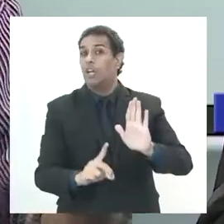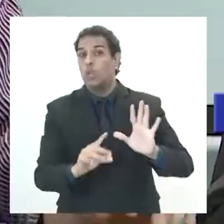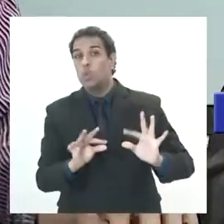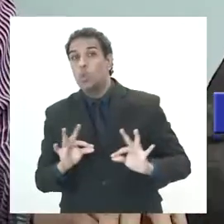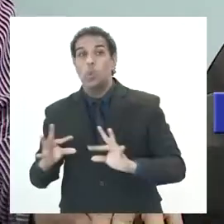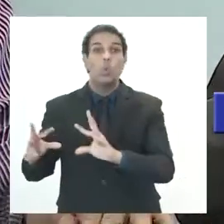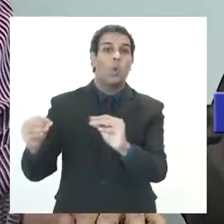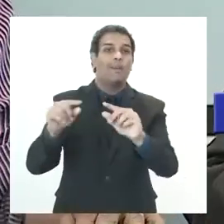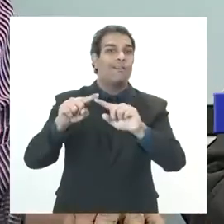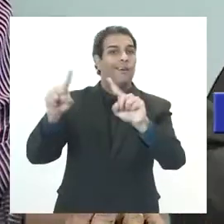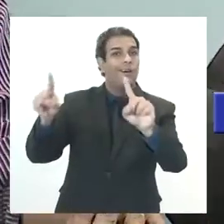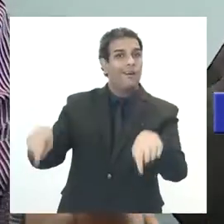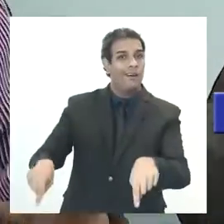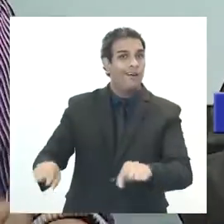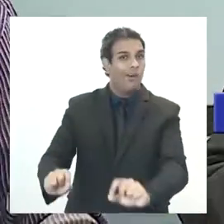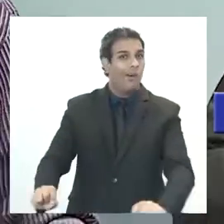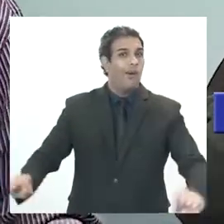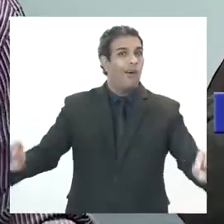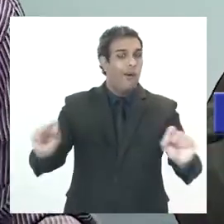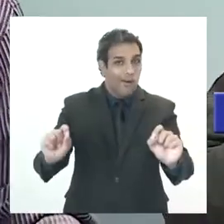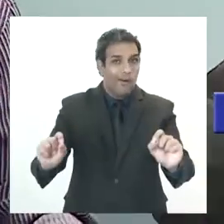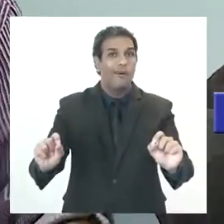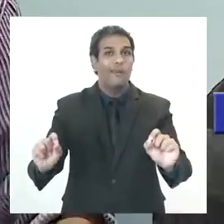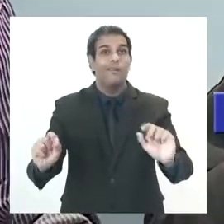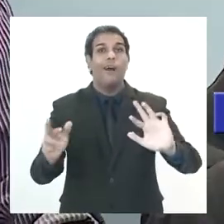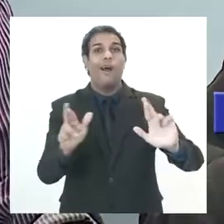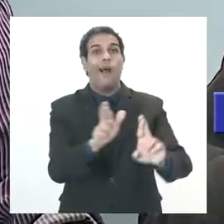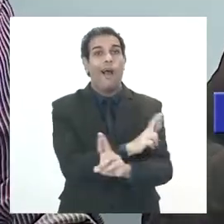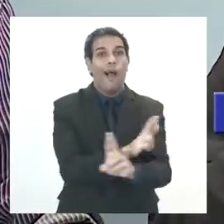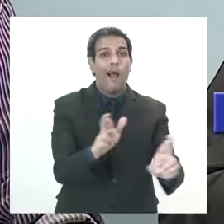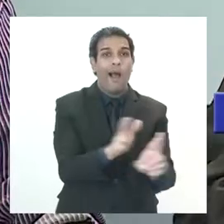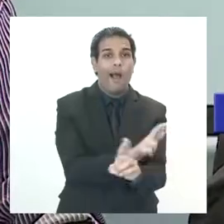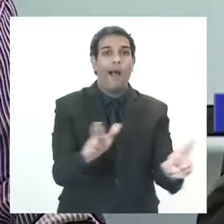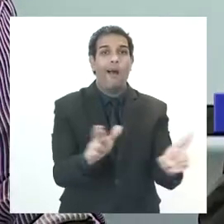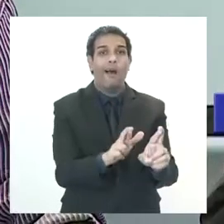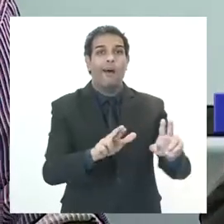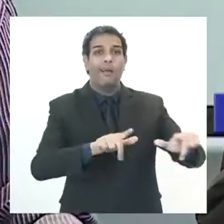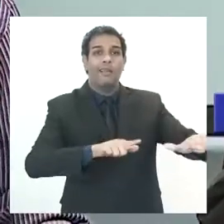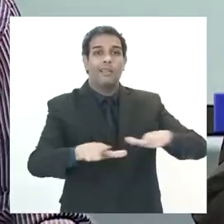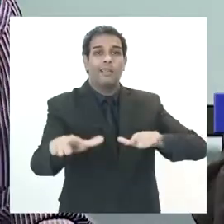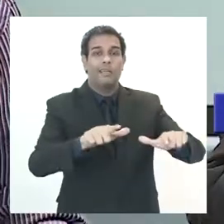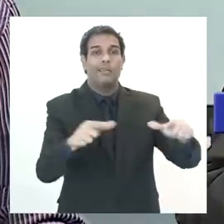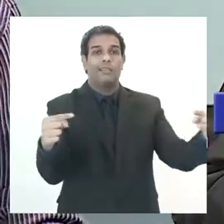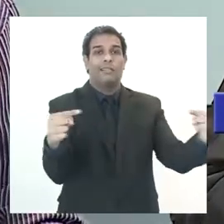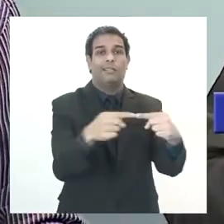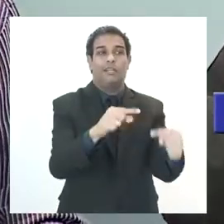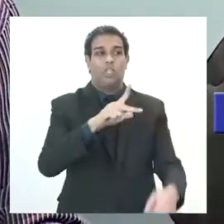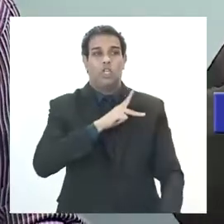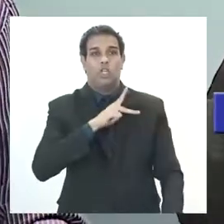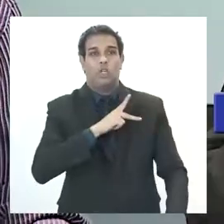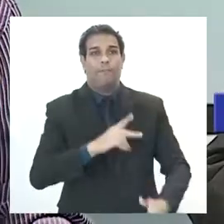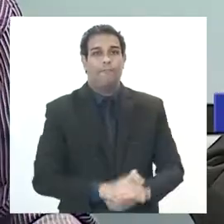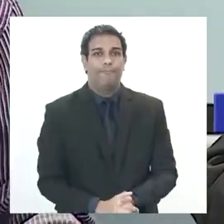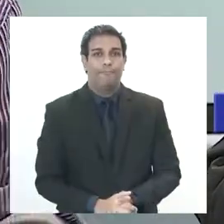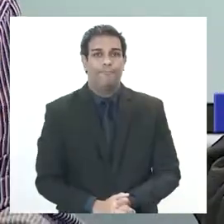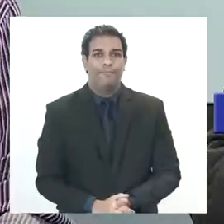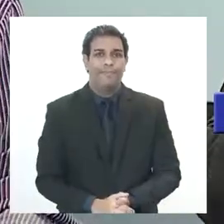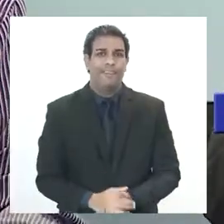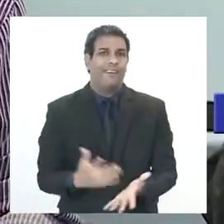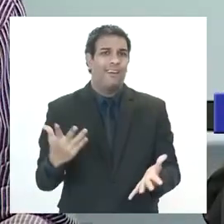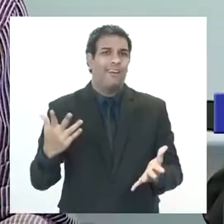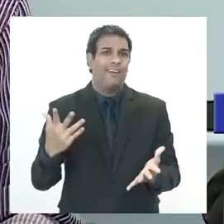públicos são os direitos que balizam as relações de trabalho da iniciativa privada portanto não são